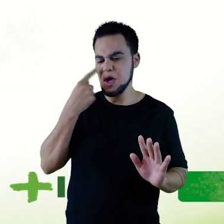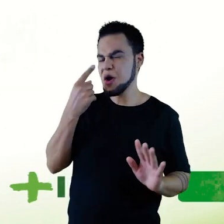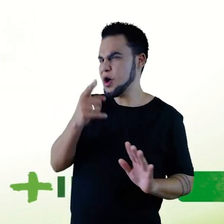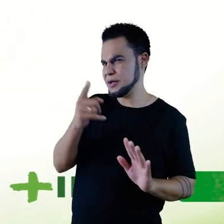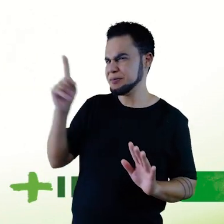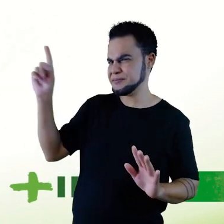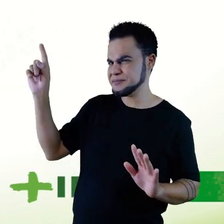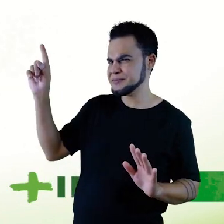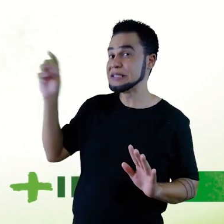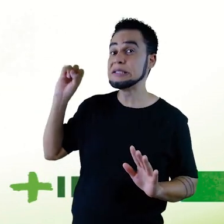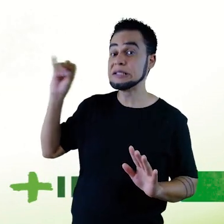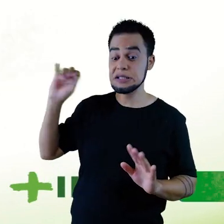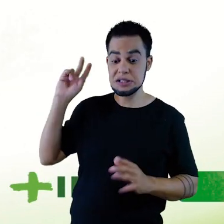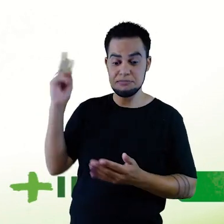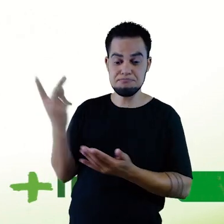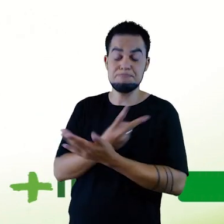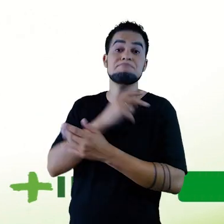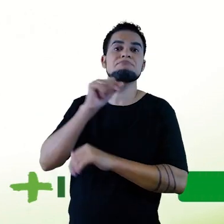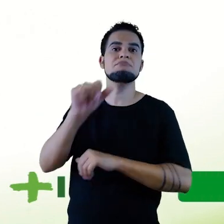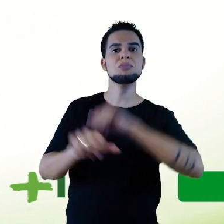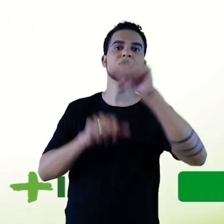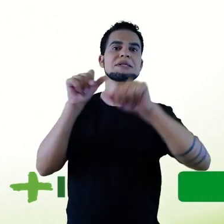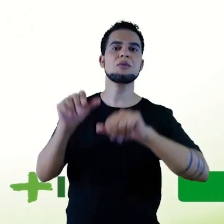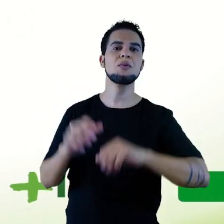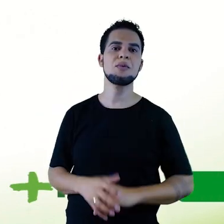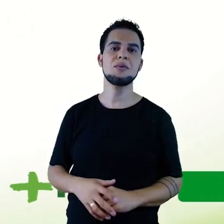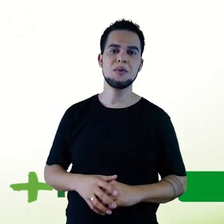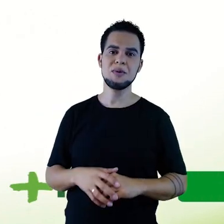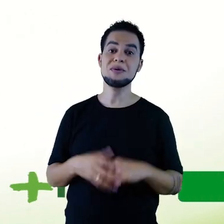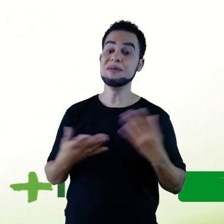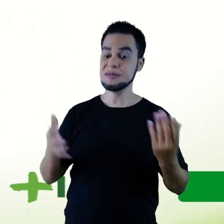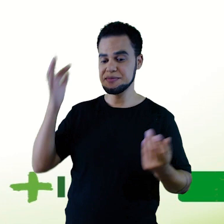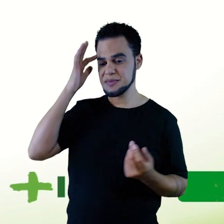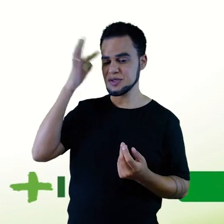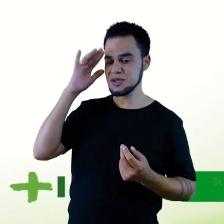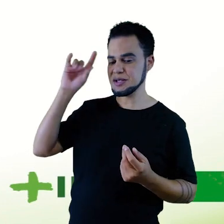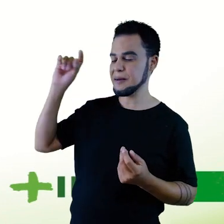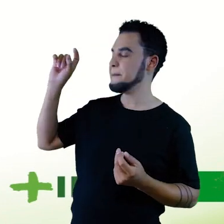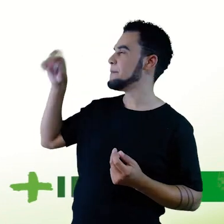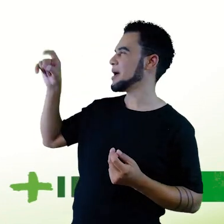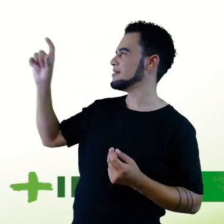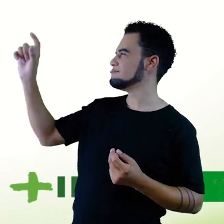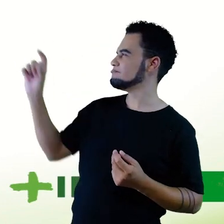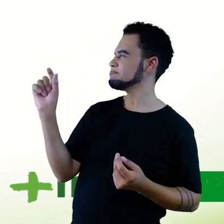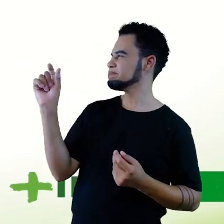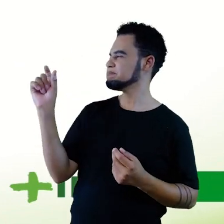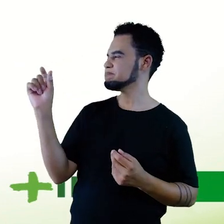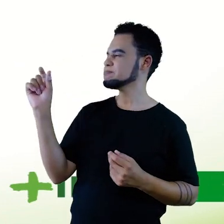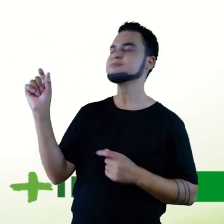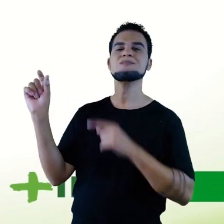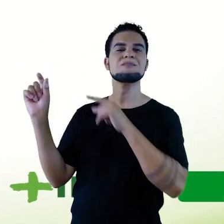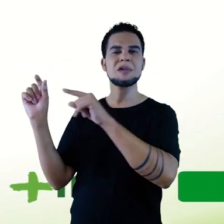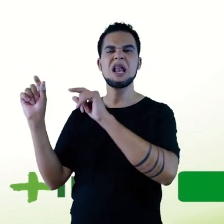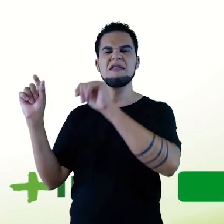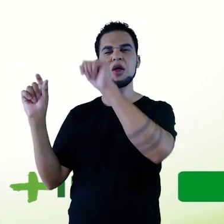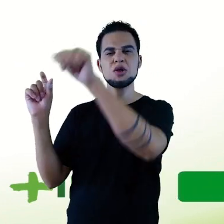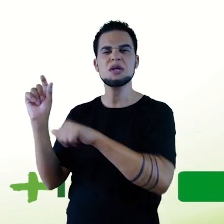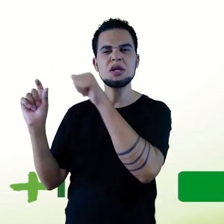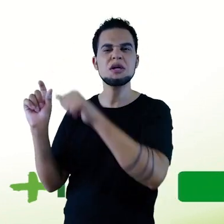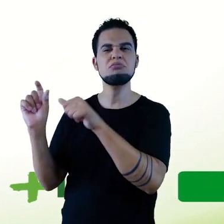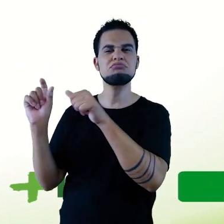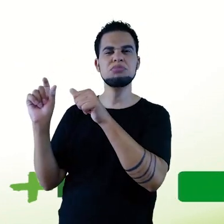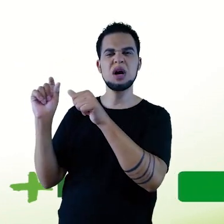olhando, ninguém sai, sofrer uma mutação? Então vamos supor que essa parte que eu cliquei aí, ó, seja uma parte mutante que foi alterada